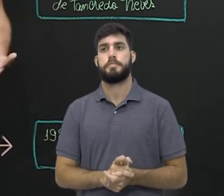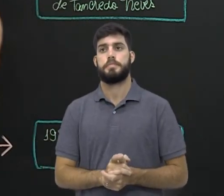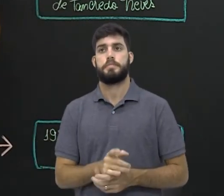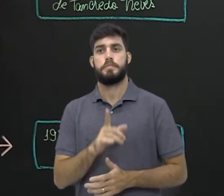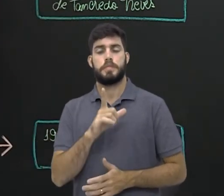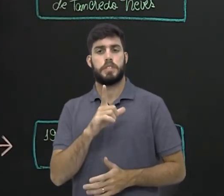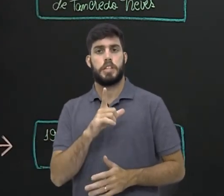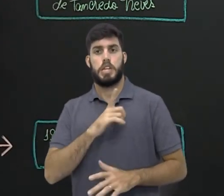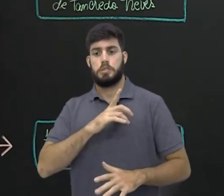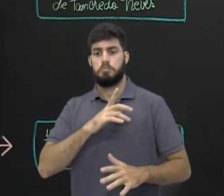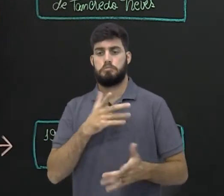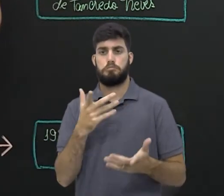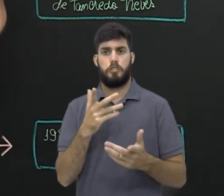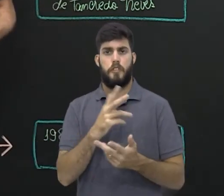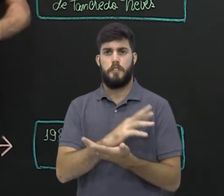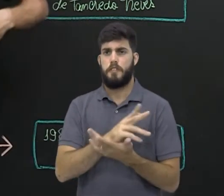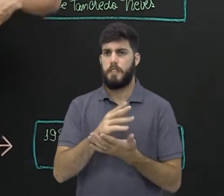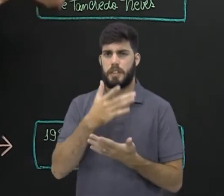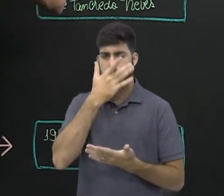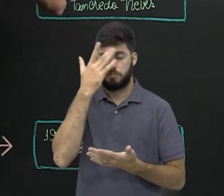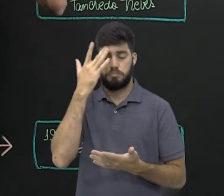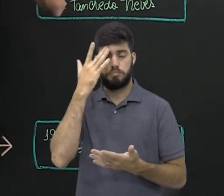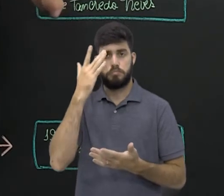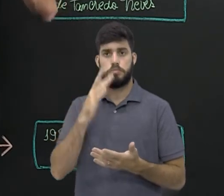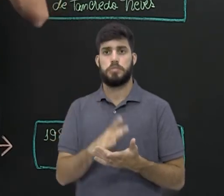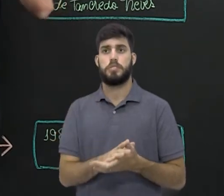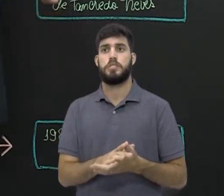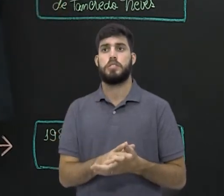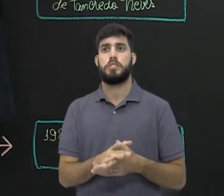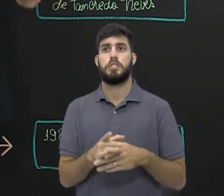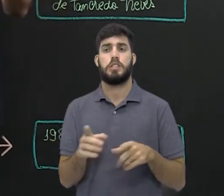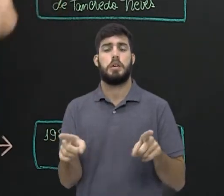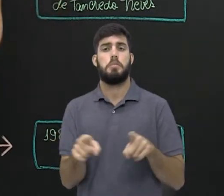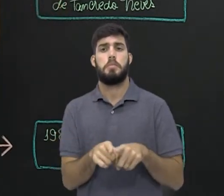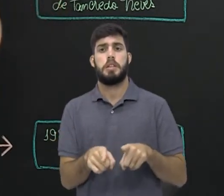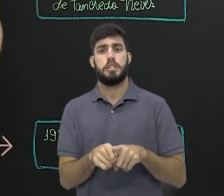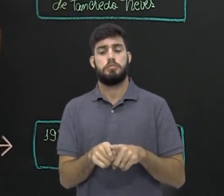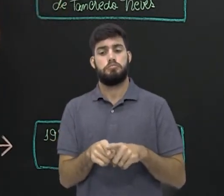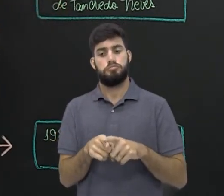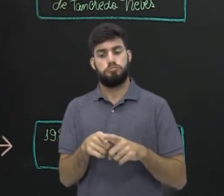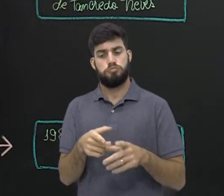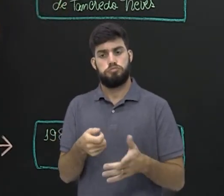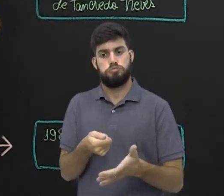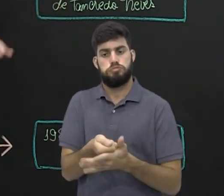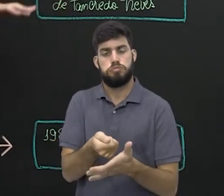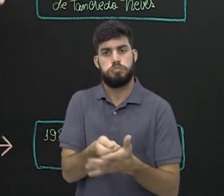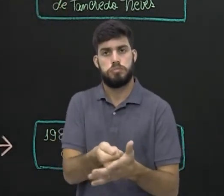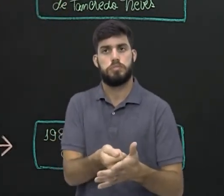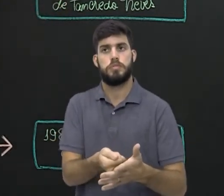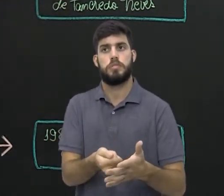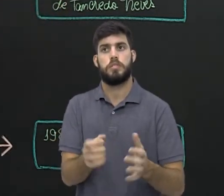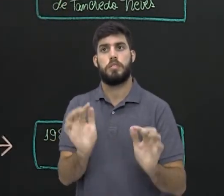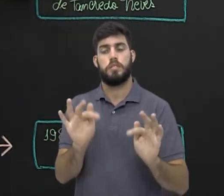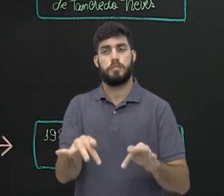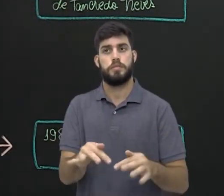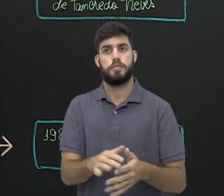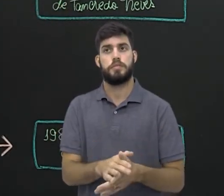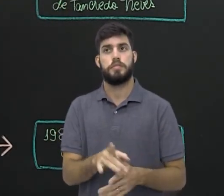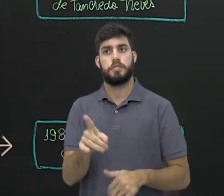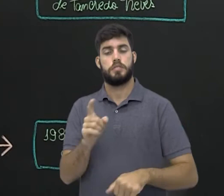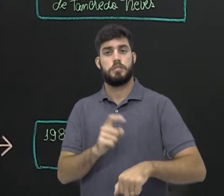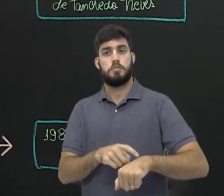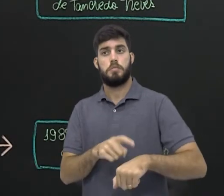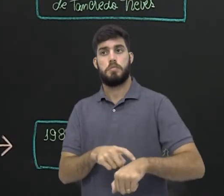grande multidão nas principais cidades do país, que era uma forma também de pressionar a ditadura pelo fim. Nesse momento,